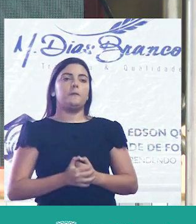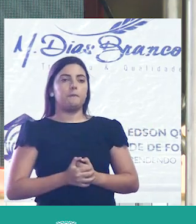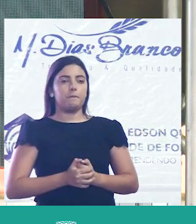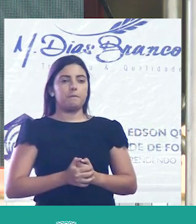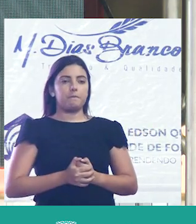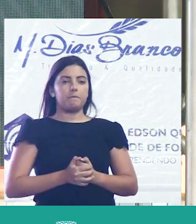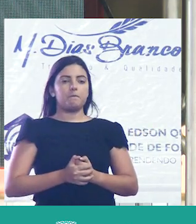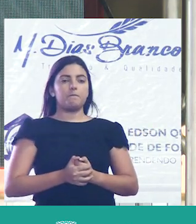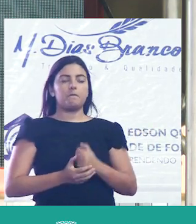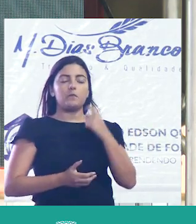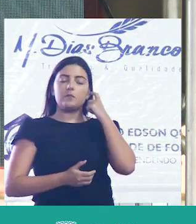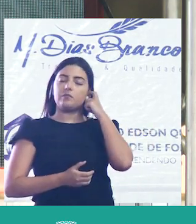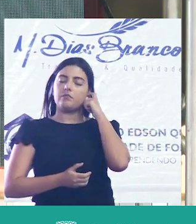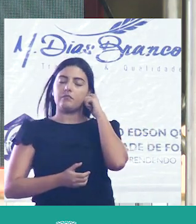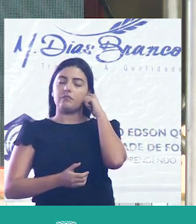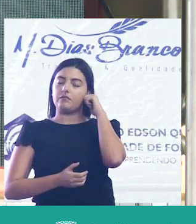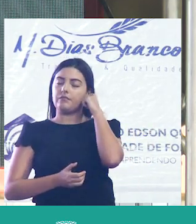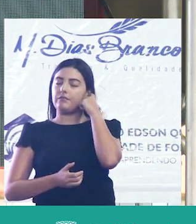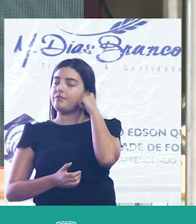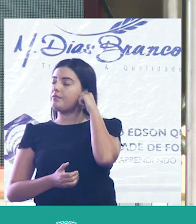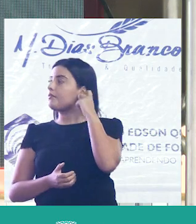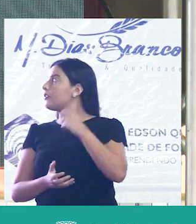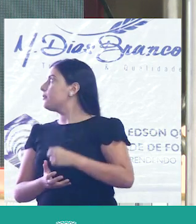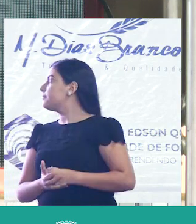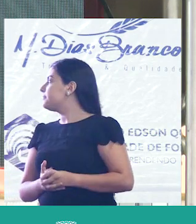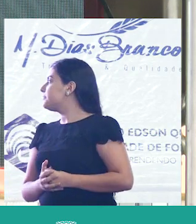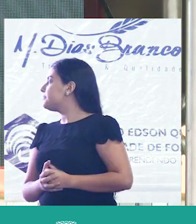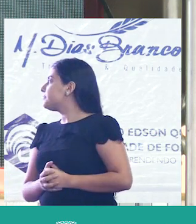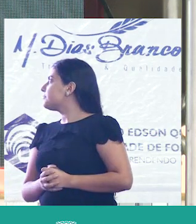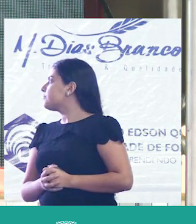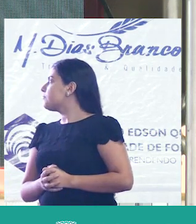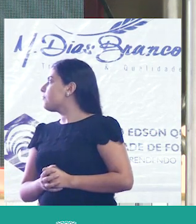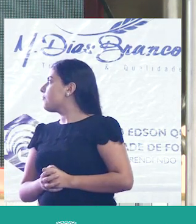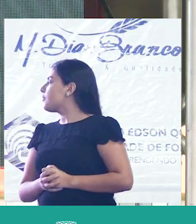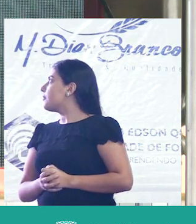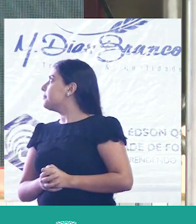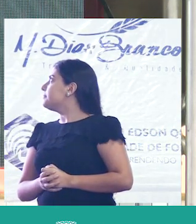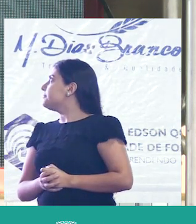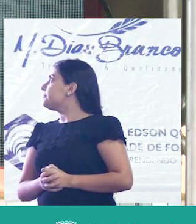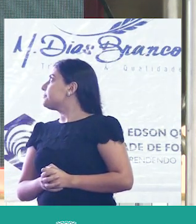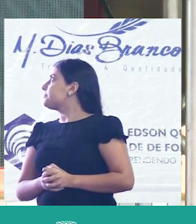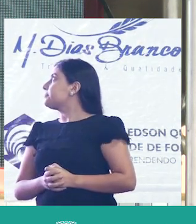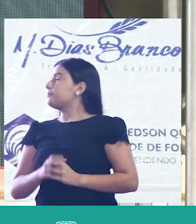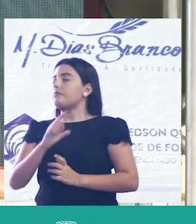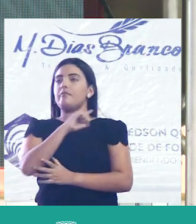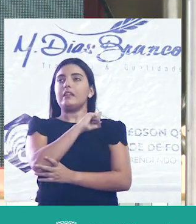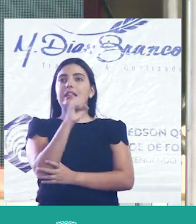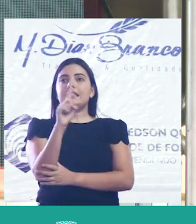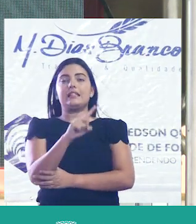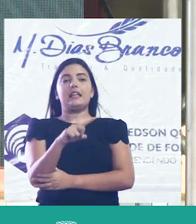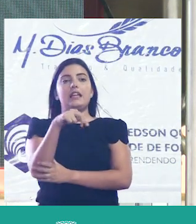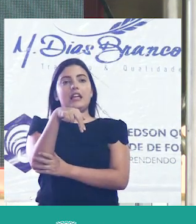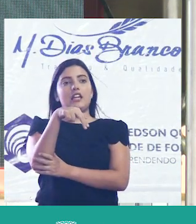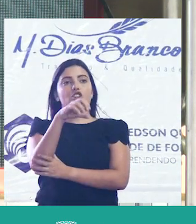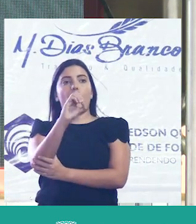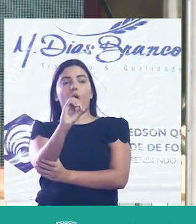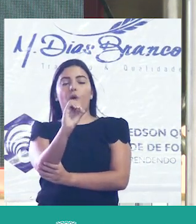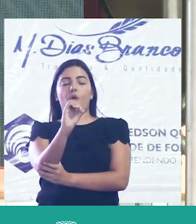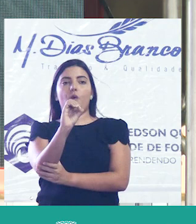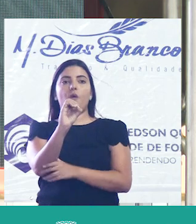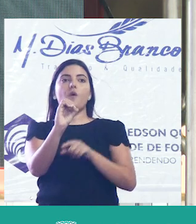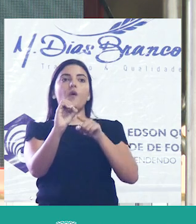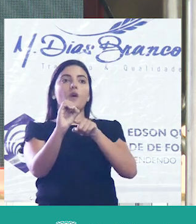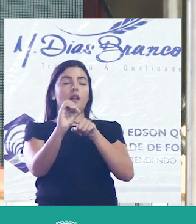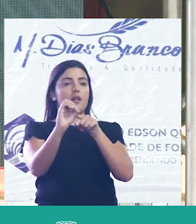só, a substância que aparece repetida é o ZNO. ZNO,